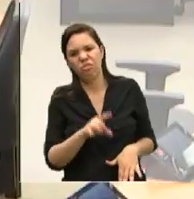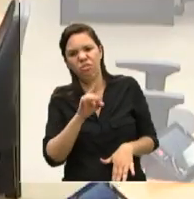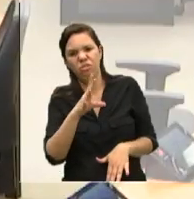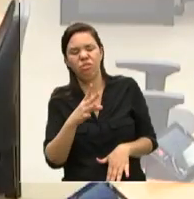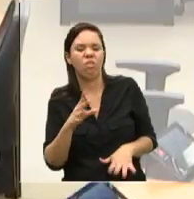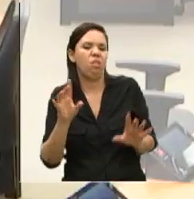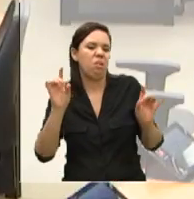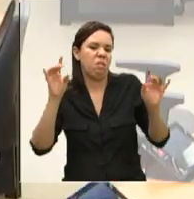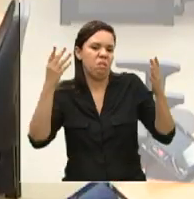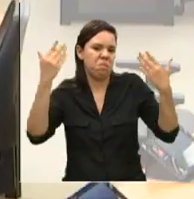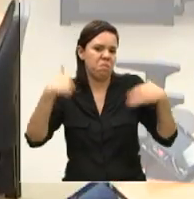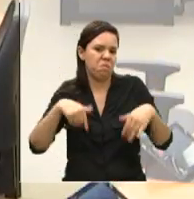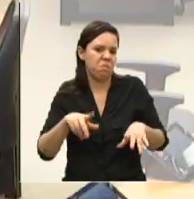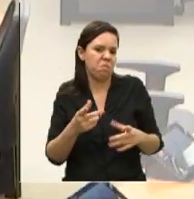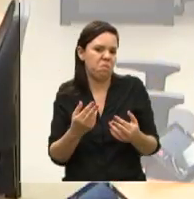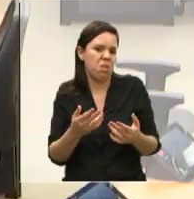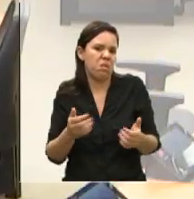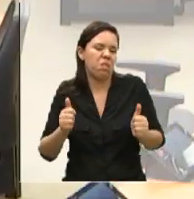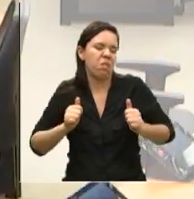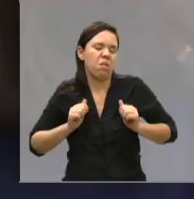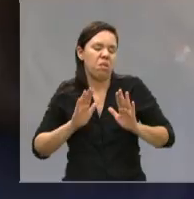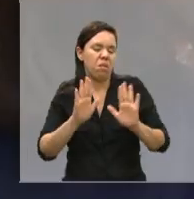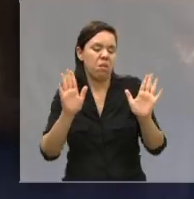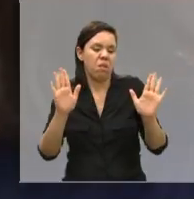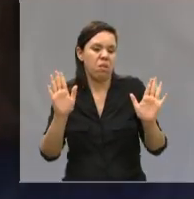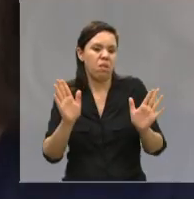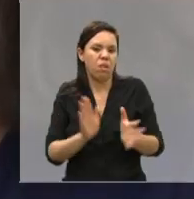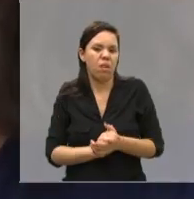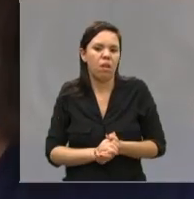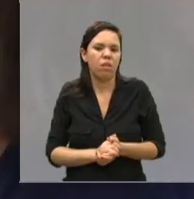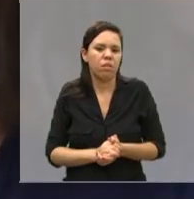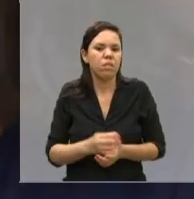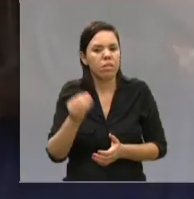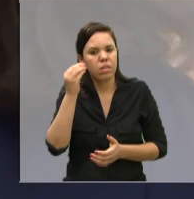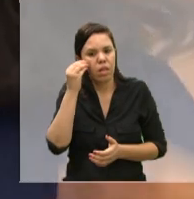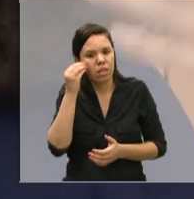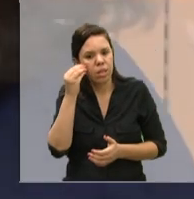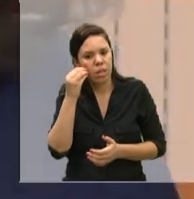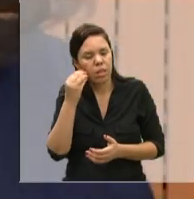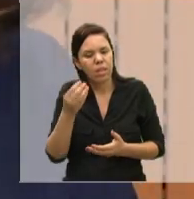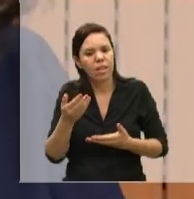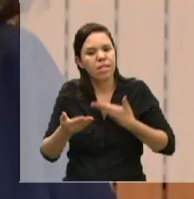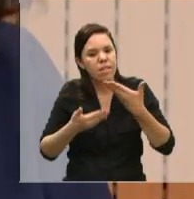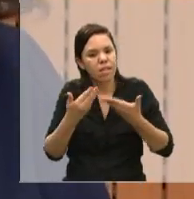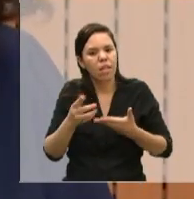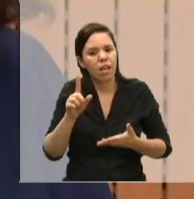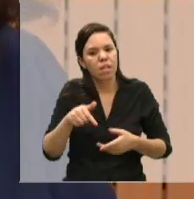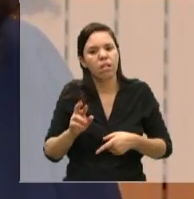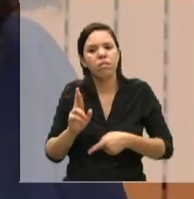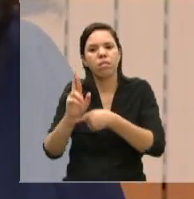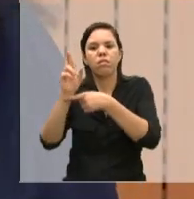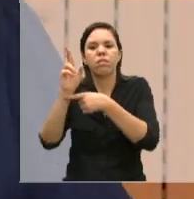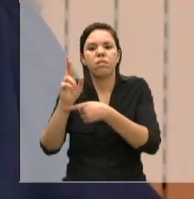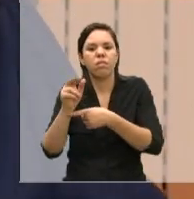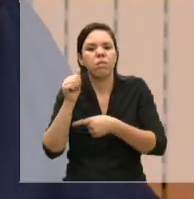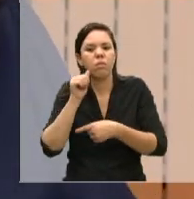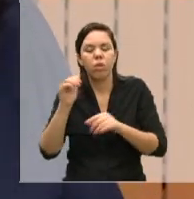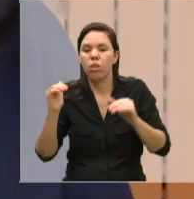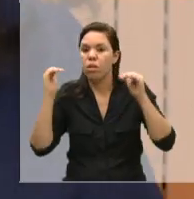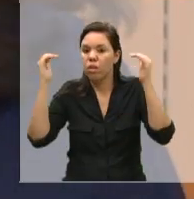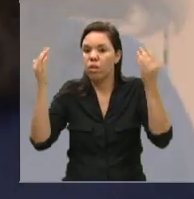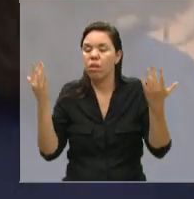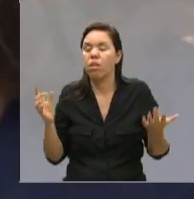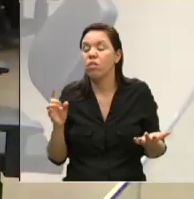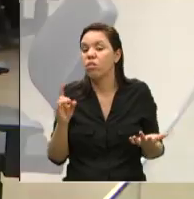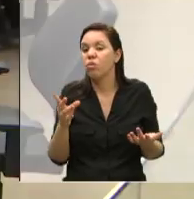enfeite, um café com leite, porque muitas vezes se tenta se tratar assim, né? quer dizer, a representação põe a mulher para ser o café